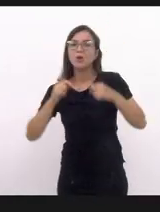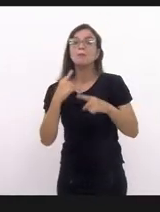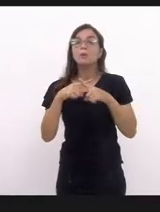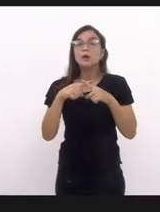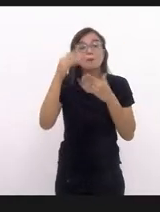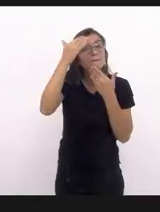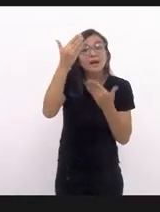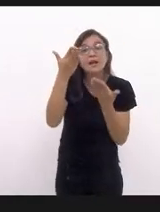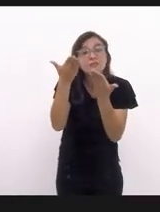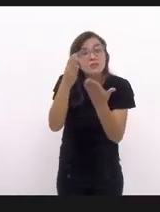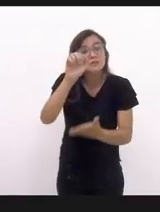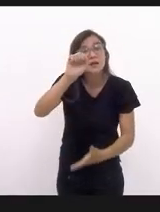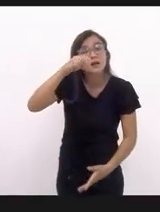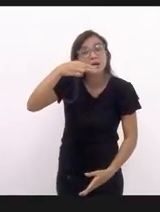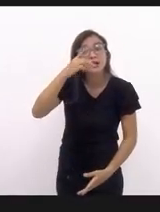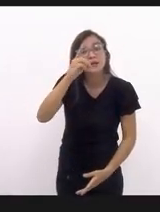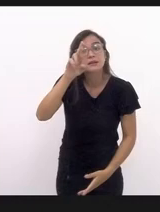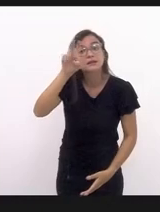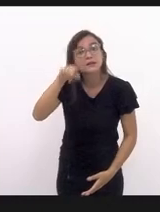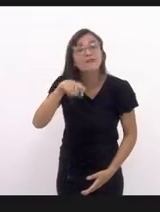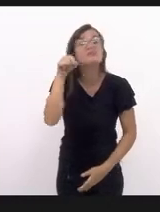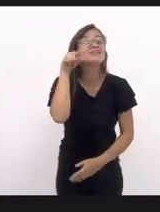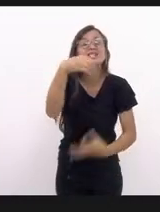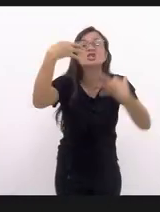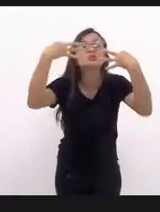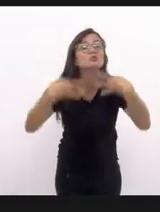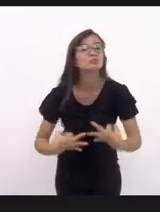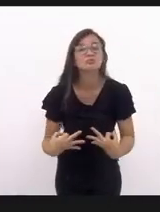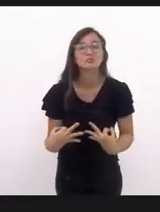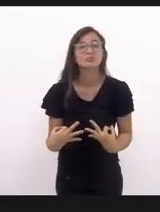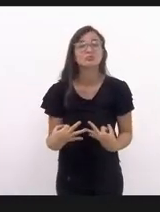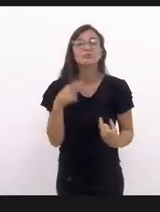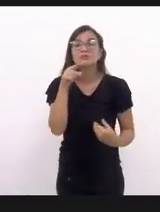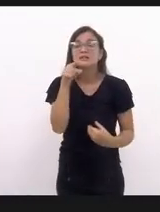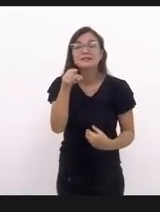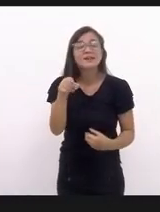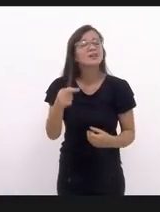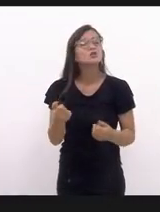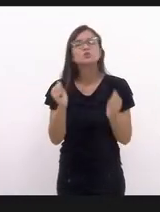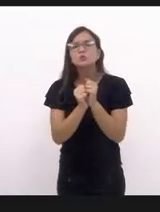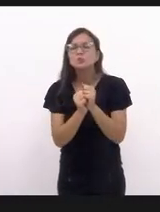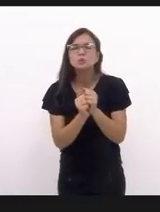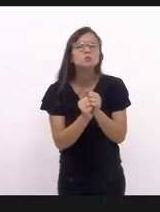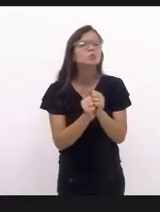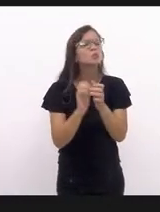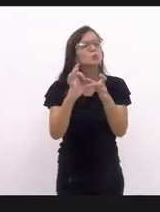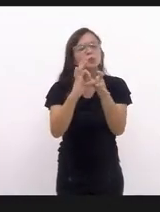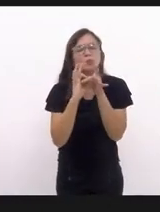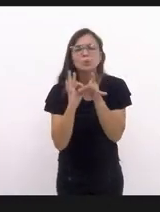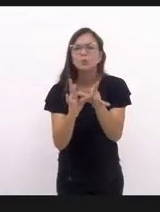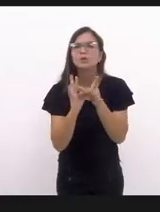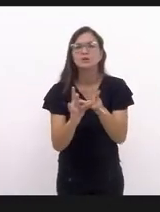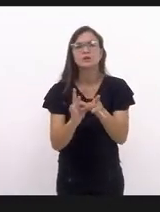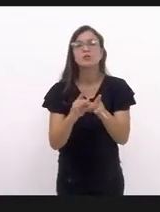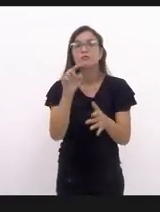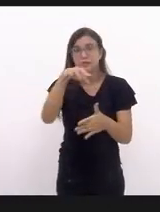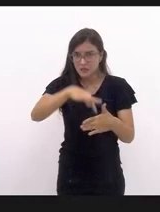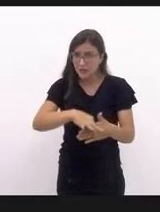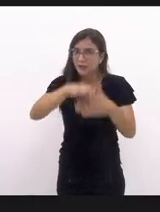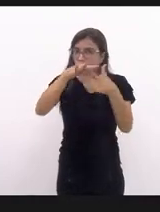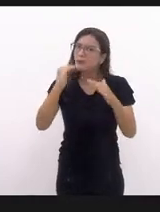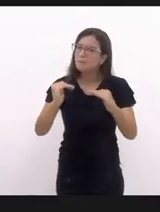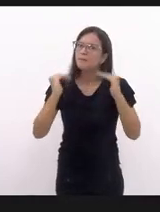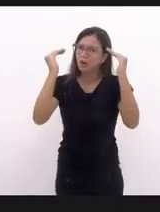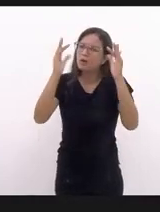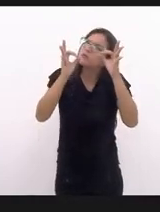Brasília porque o Senhor tem sido um êxito dessa casa um cara passe pelo mesmo o máximo seu tem